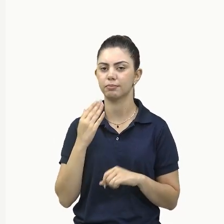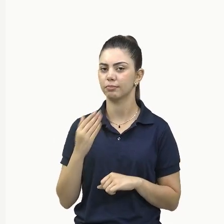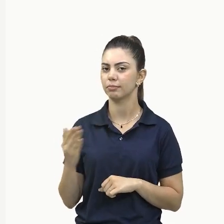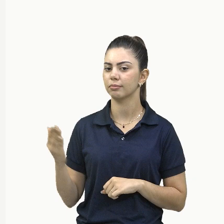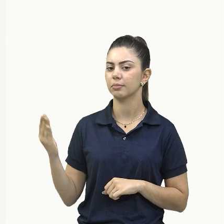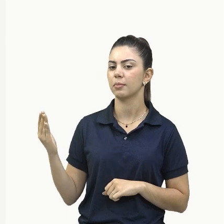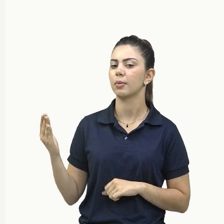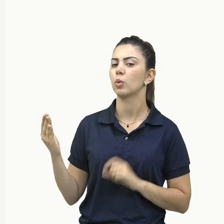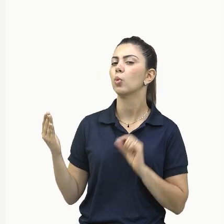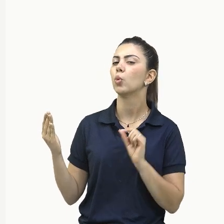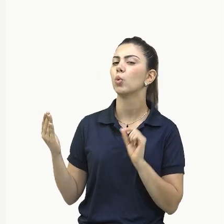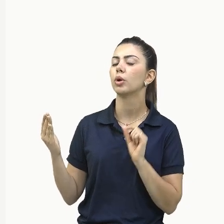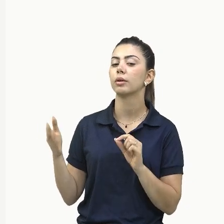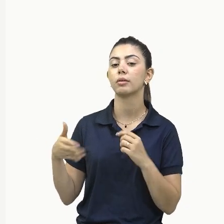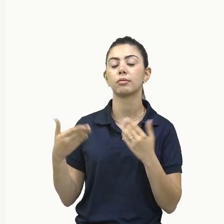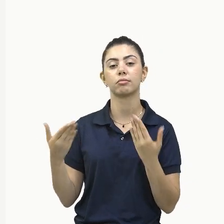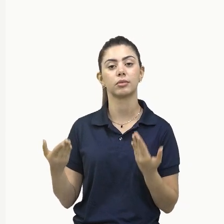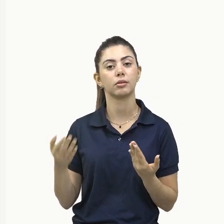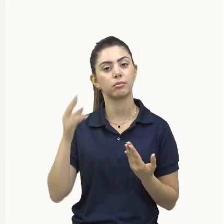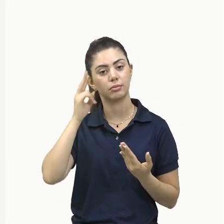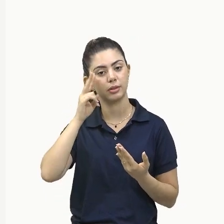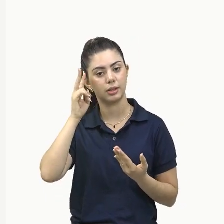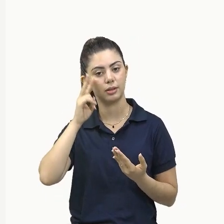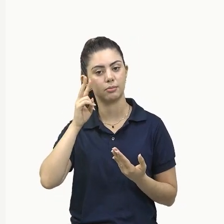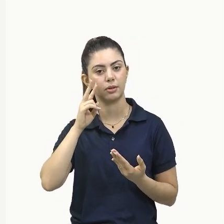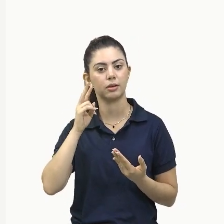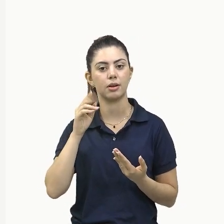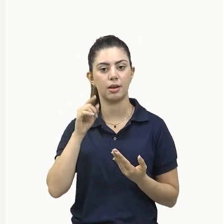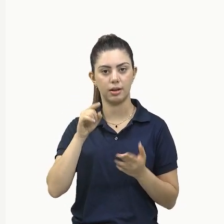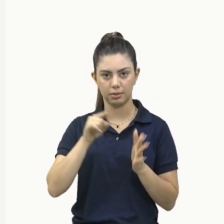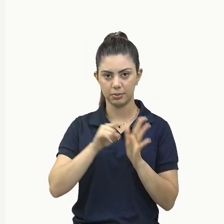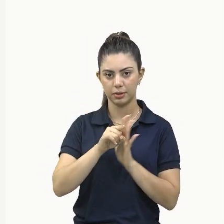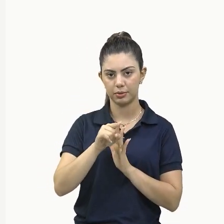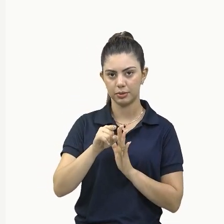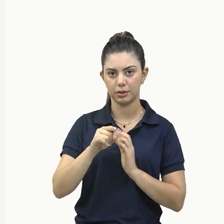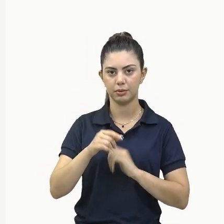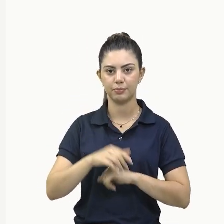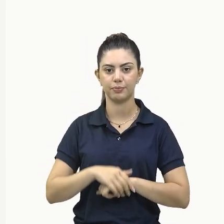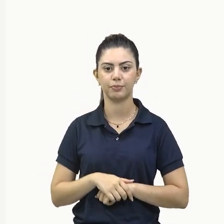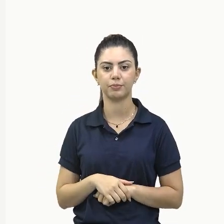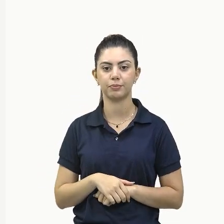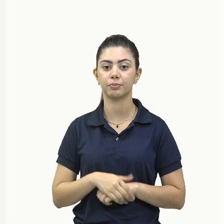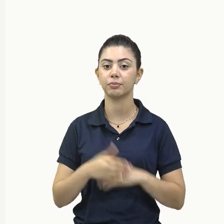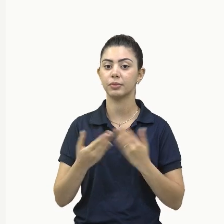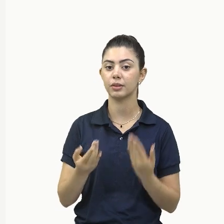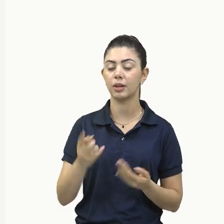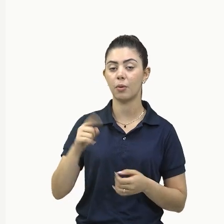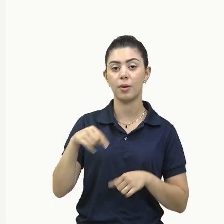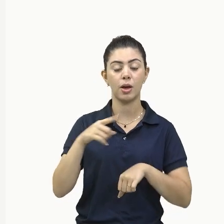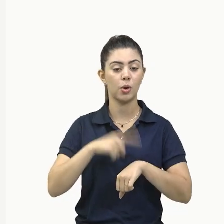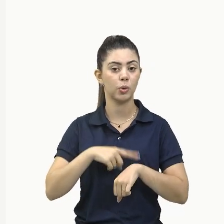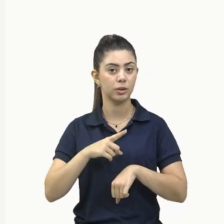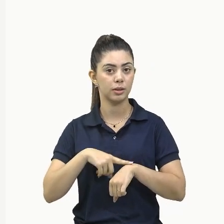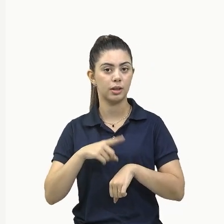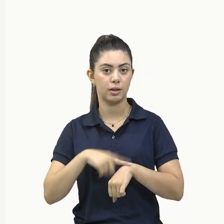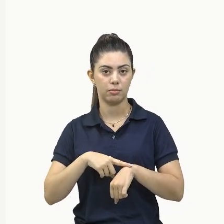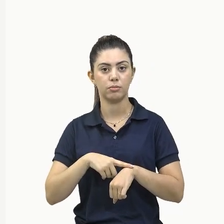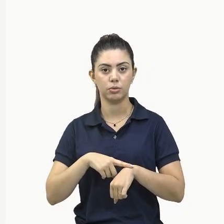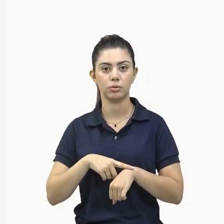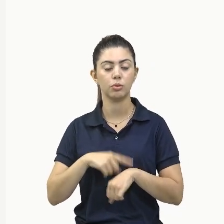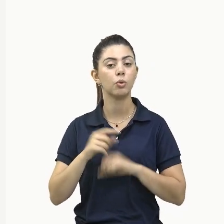Que o nosso objeto lá, vamos voltar aqui, né? É o tempo, né?